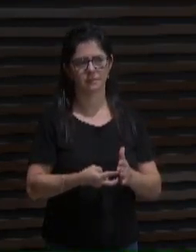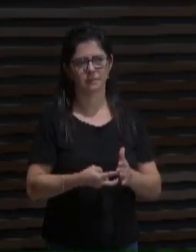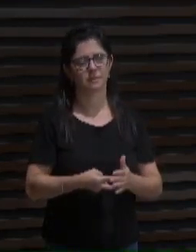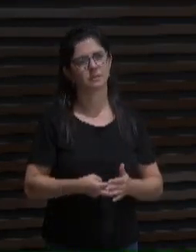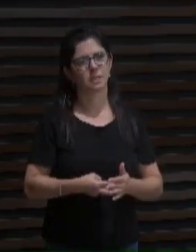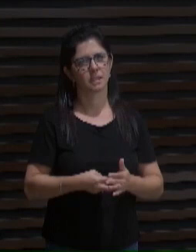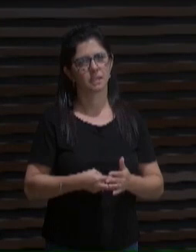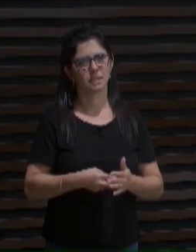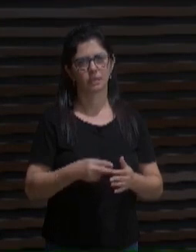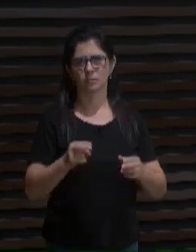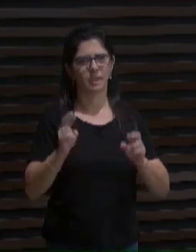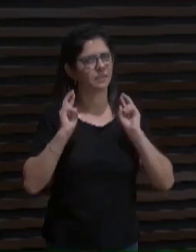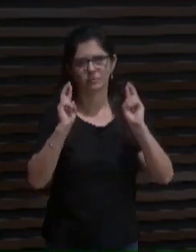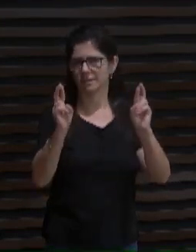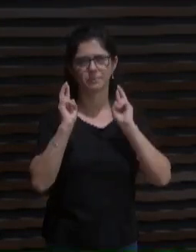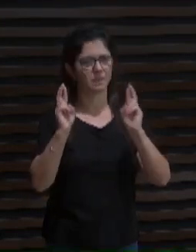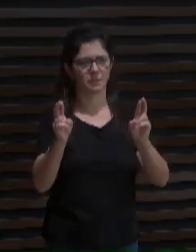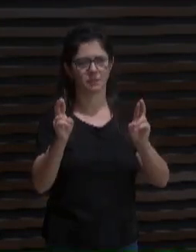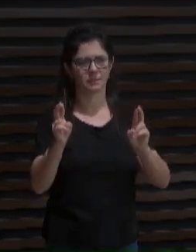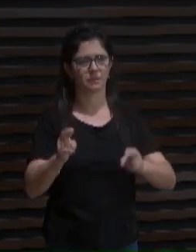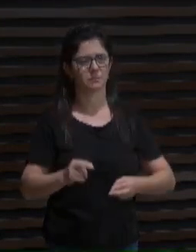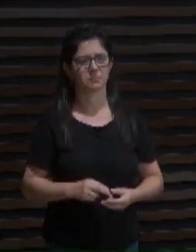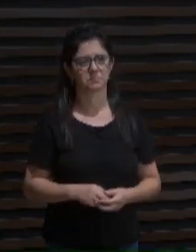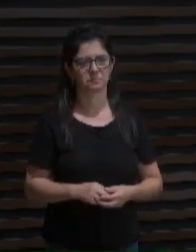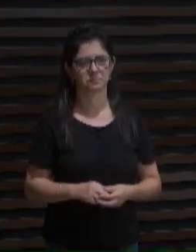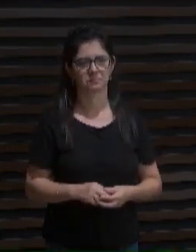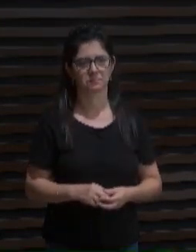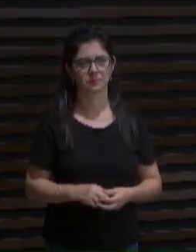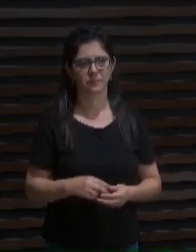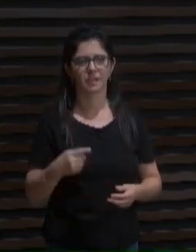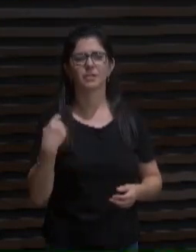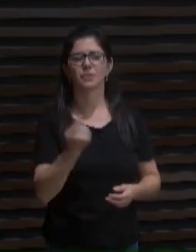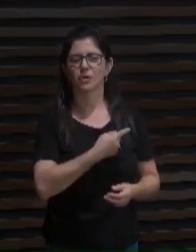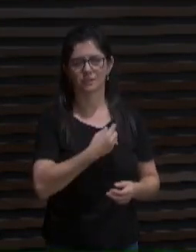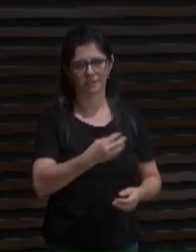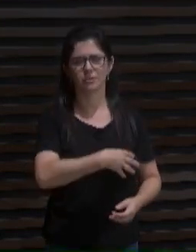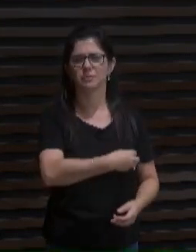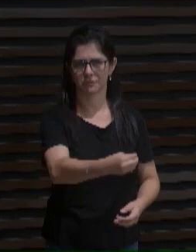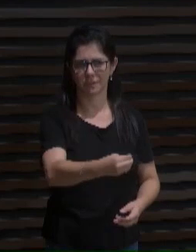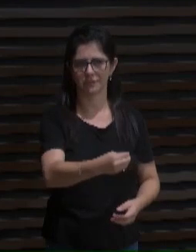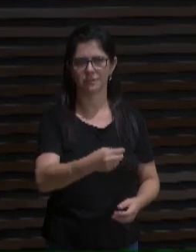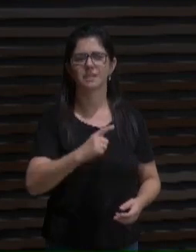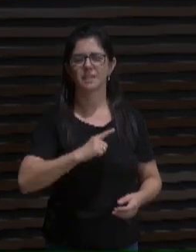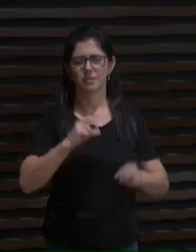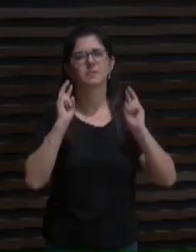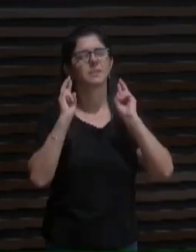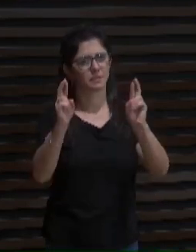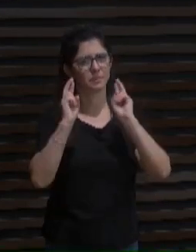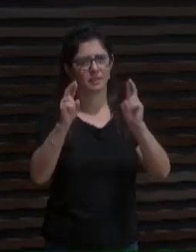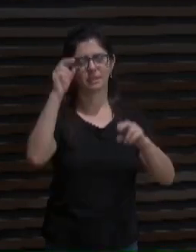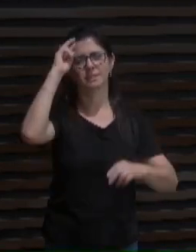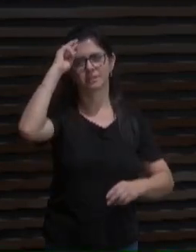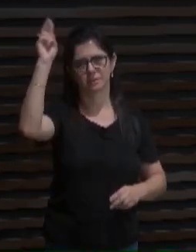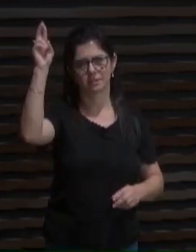tem esperança, ele não tem onde se agarrar. Agora nós que somos filhos, nós temos a esperança no Senhor, nós temos